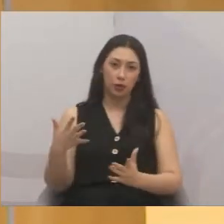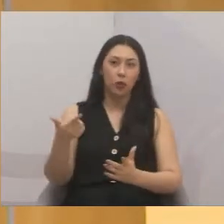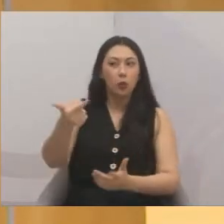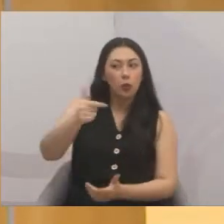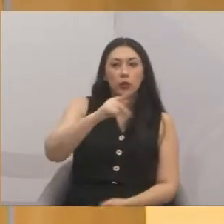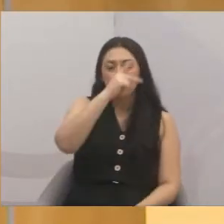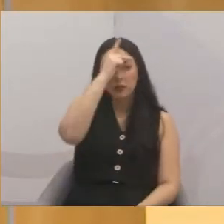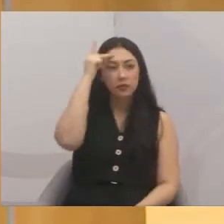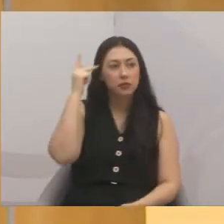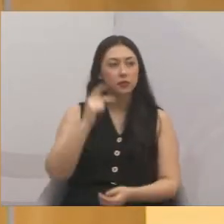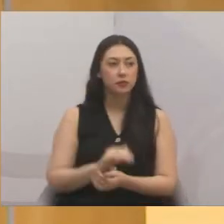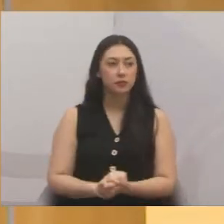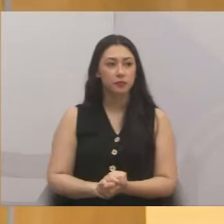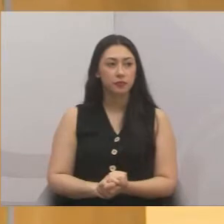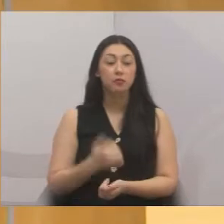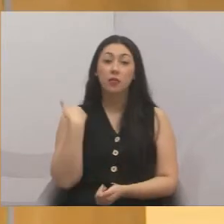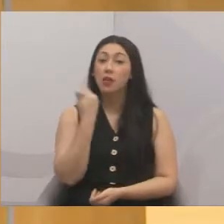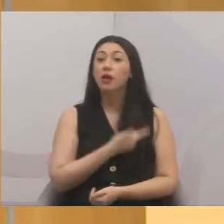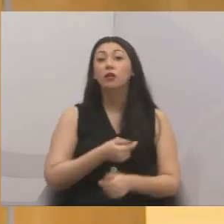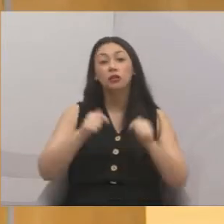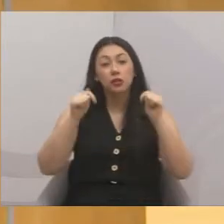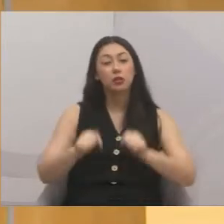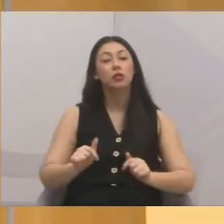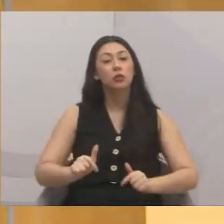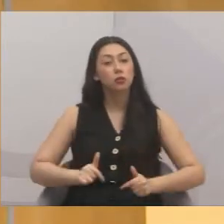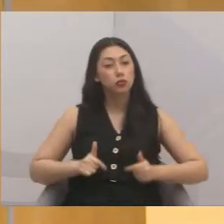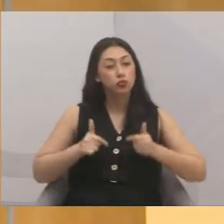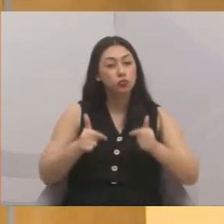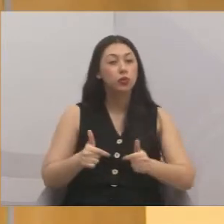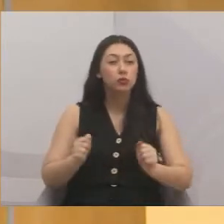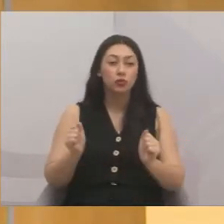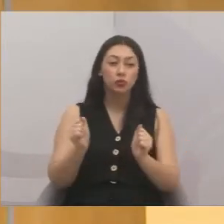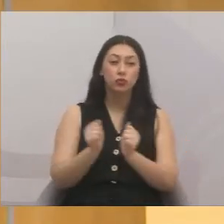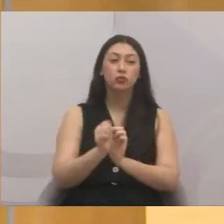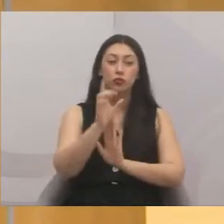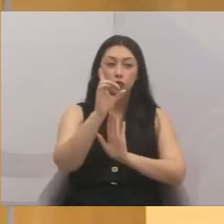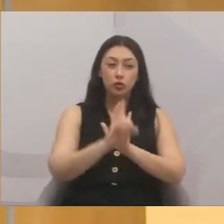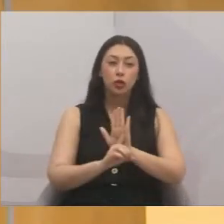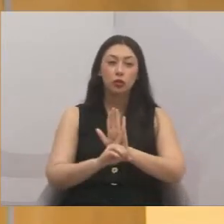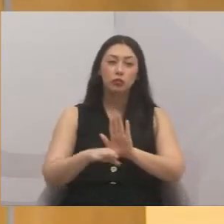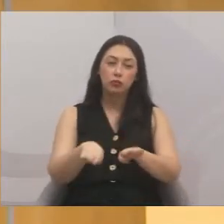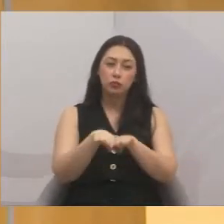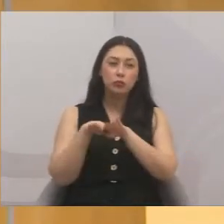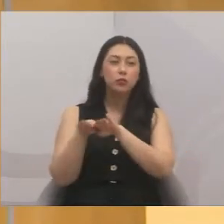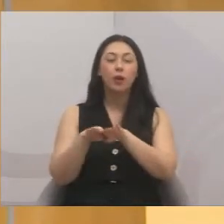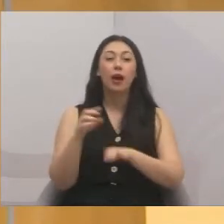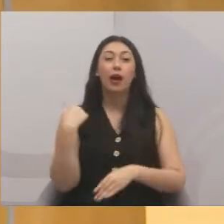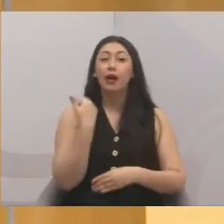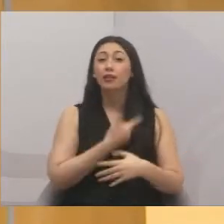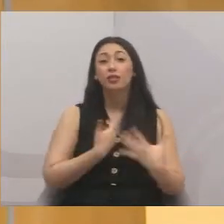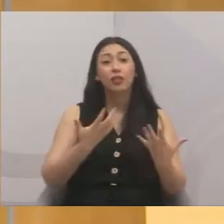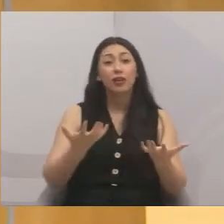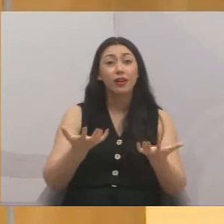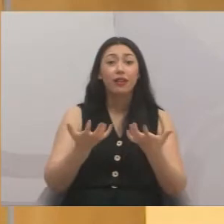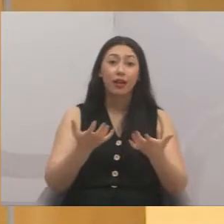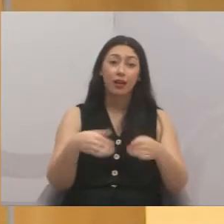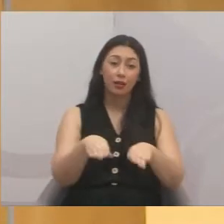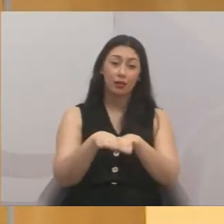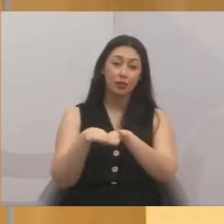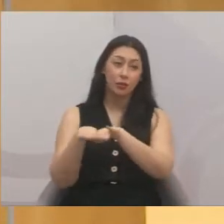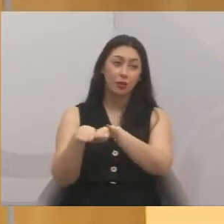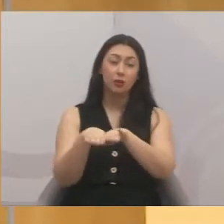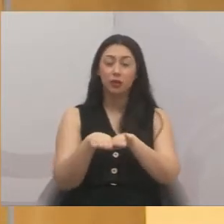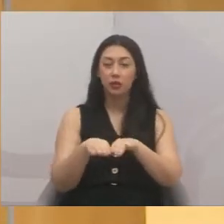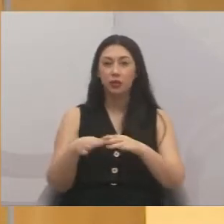E a gente está aqui, lutando junto por direito à igualdade. A gente só luta por direito à igualdade. Não